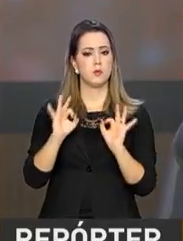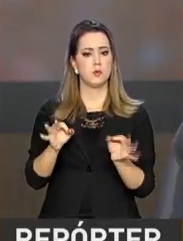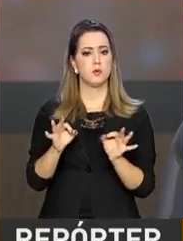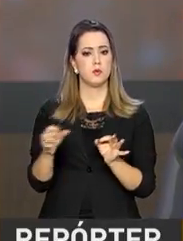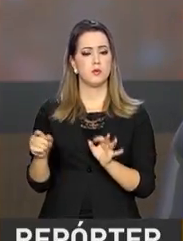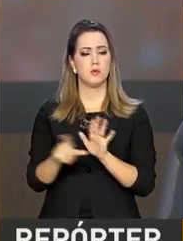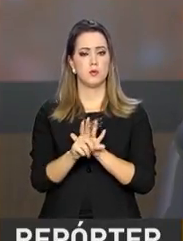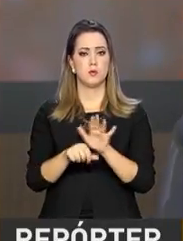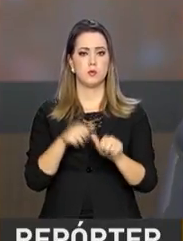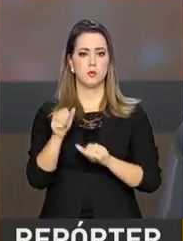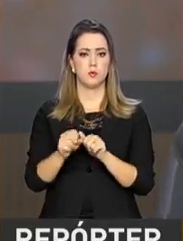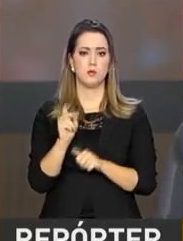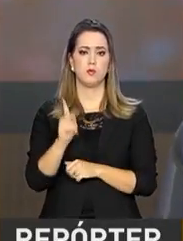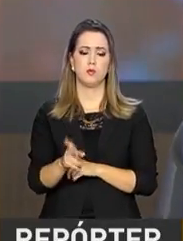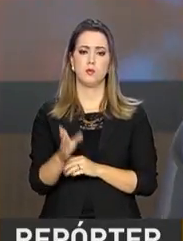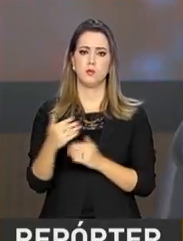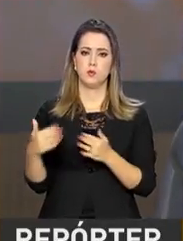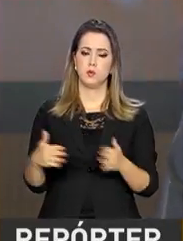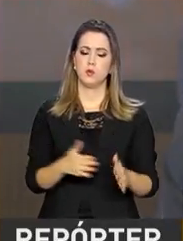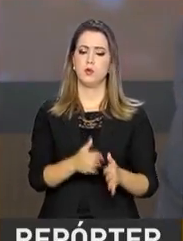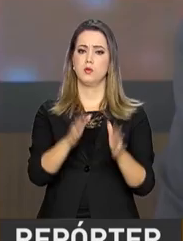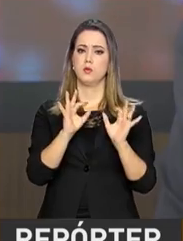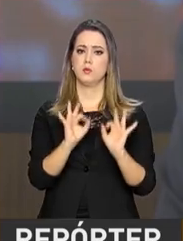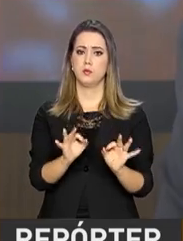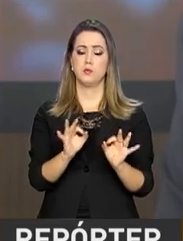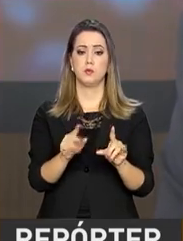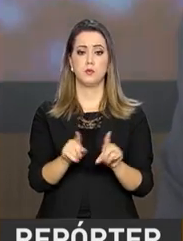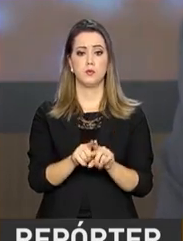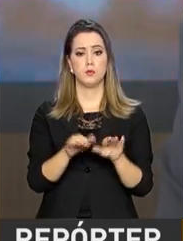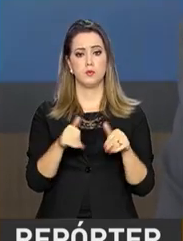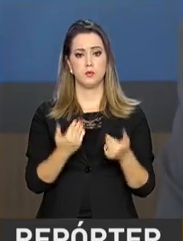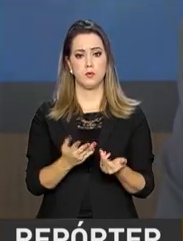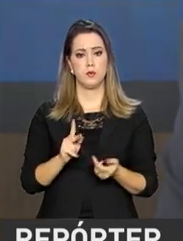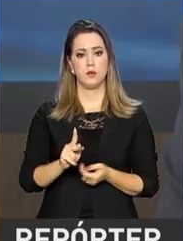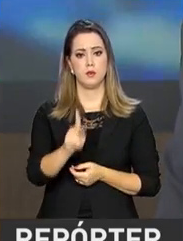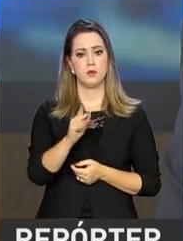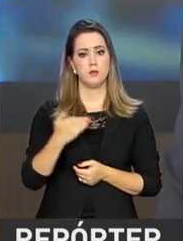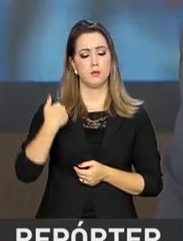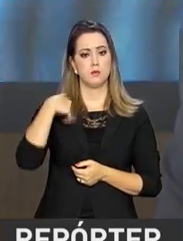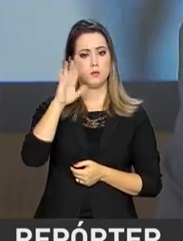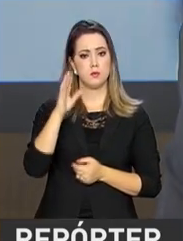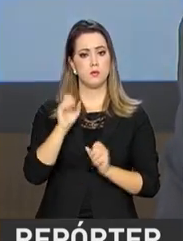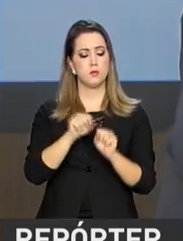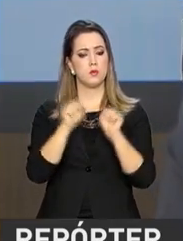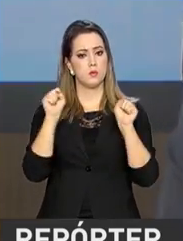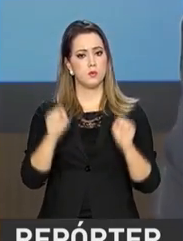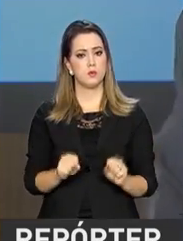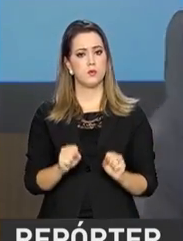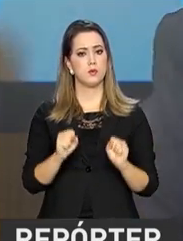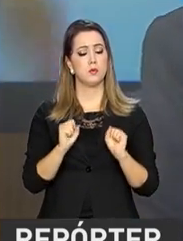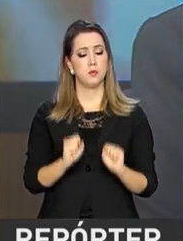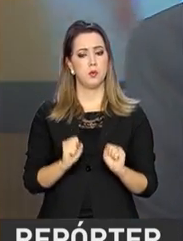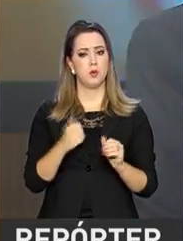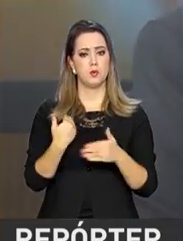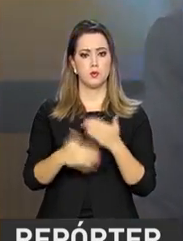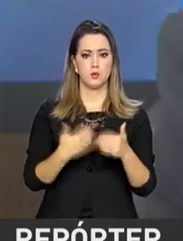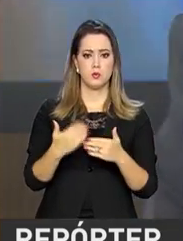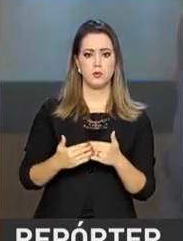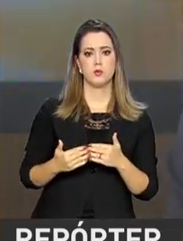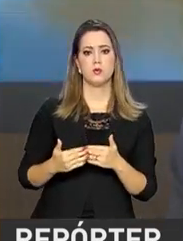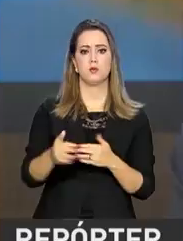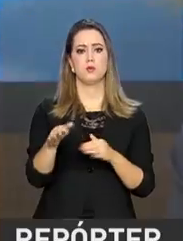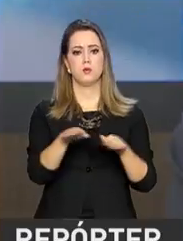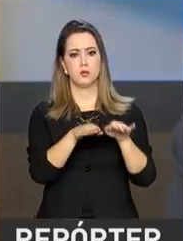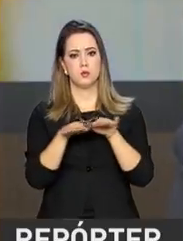reforma da previdência ela caminha nesse sentido e faz com que cada vez mais o sistema possui um susto em todos fazendo uma